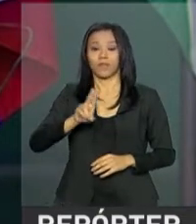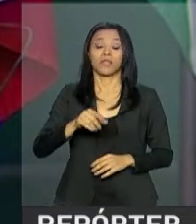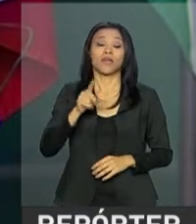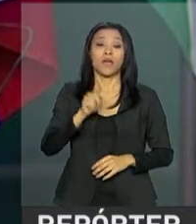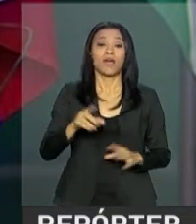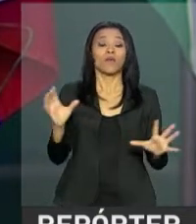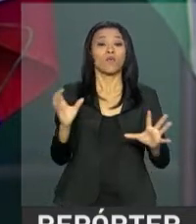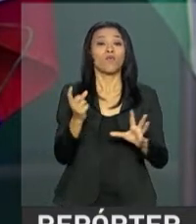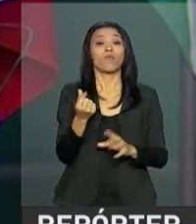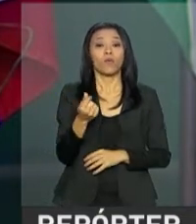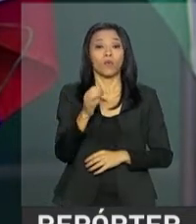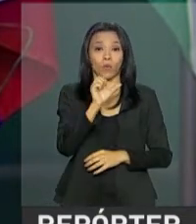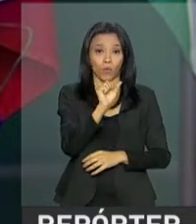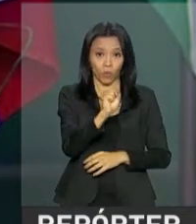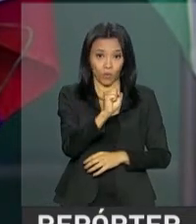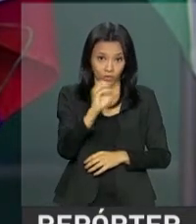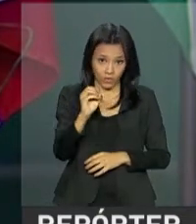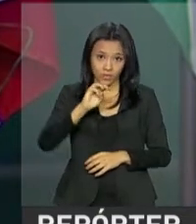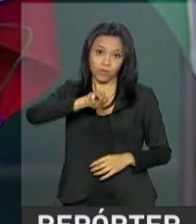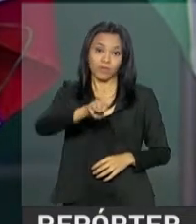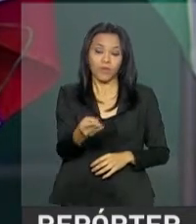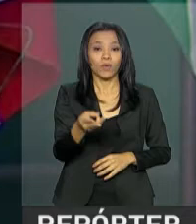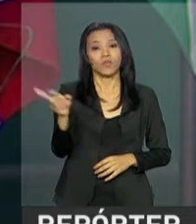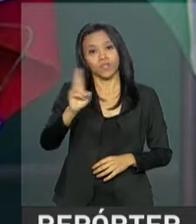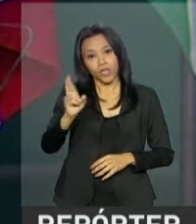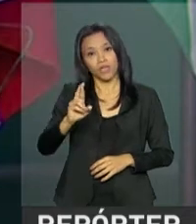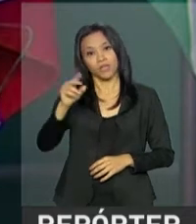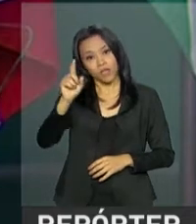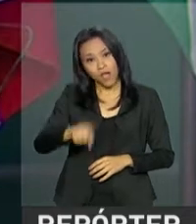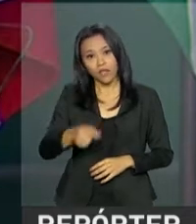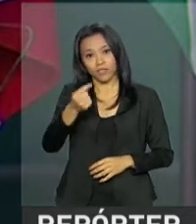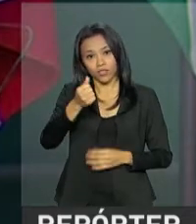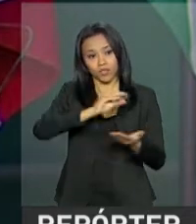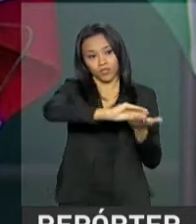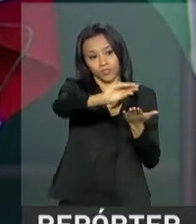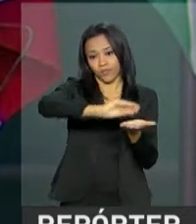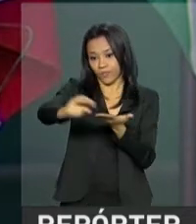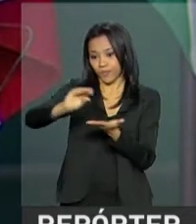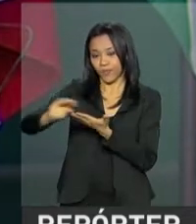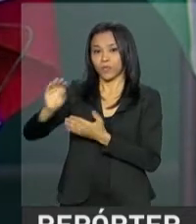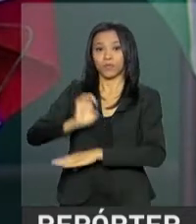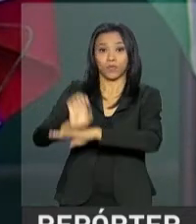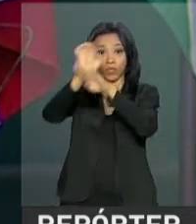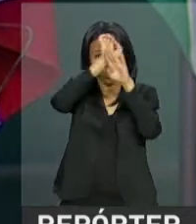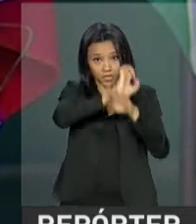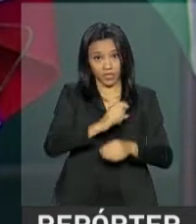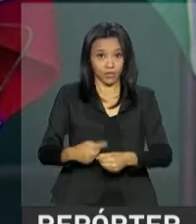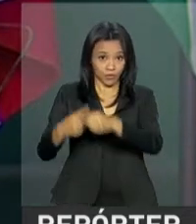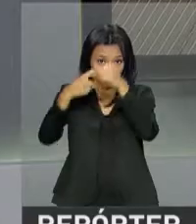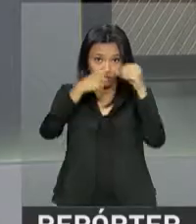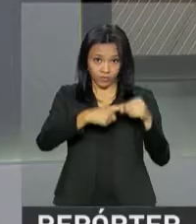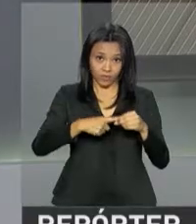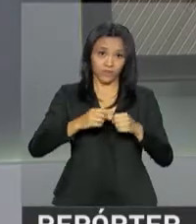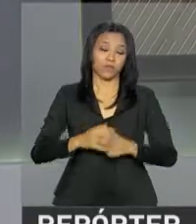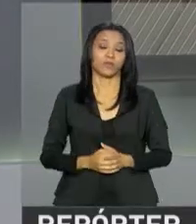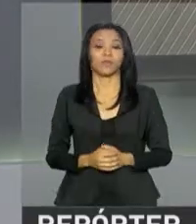800 milhões de reais para que sejam distribuídos com estados e municípios